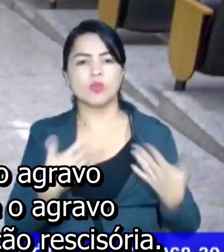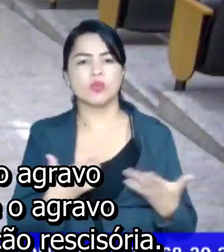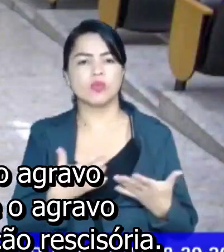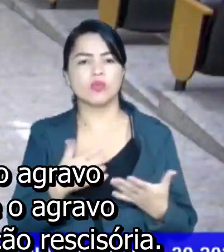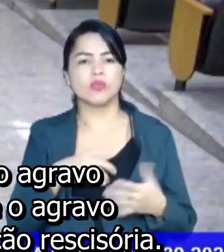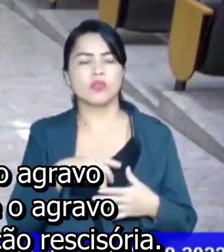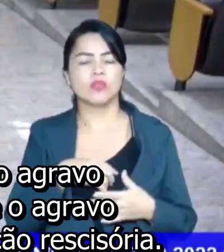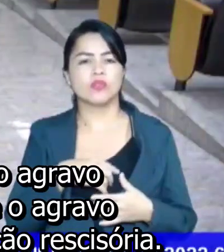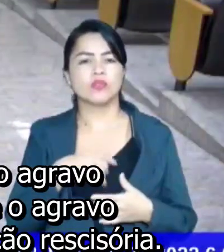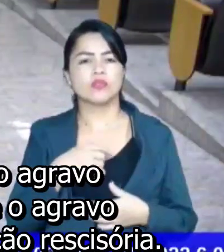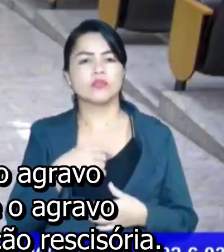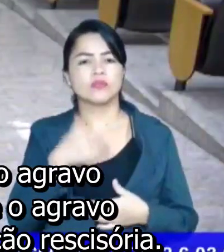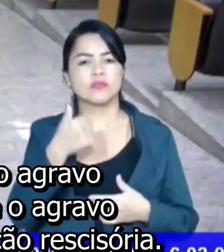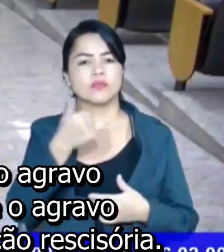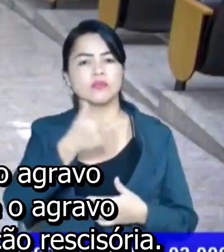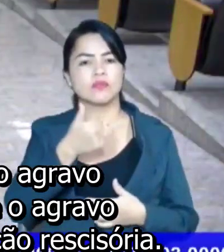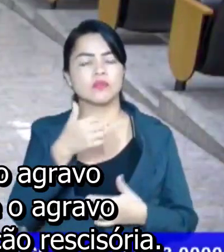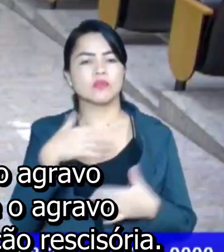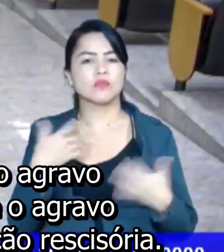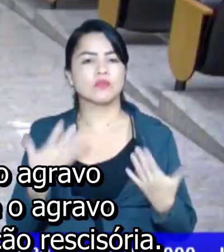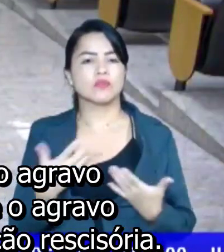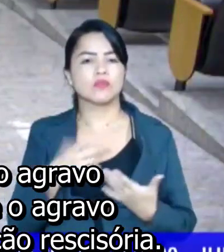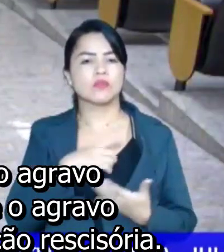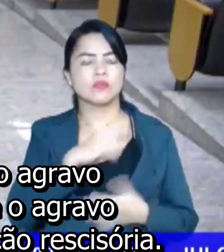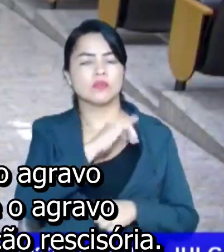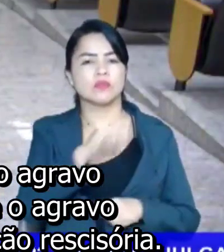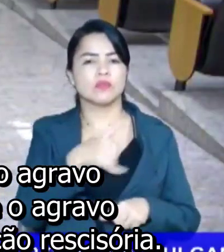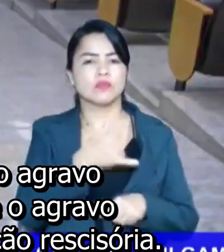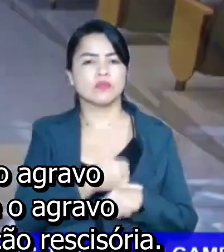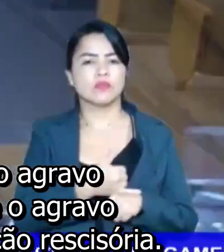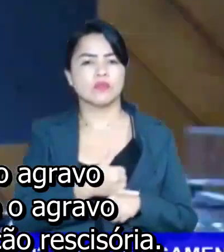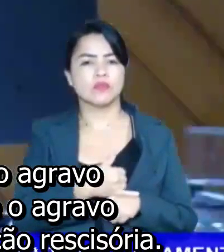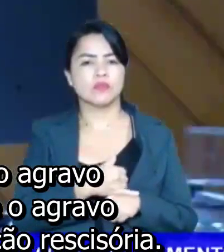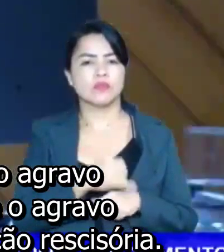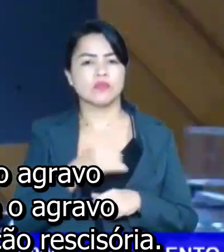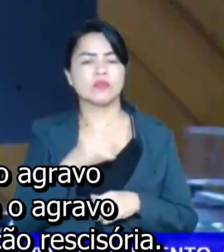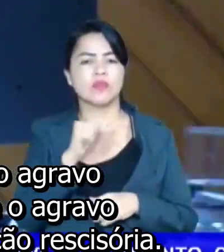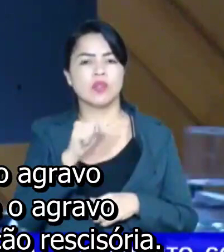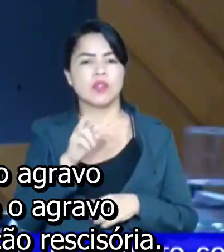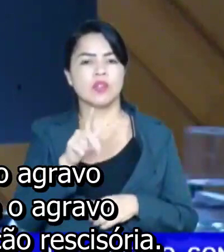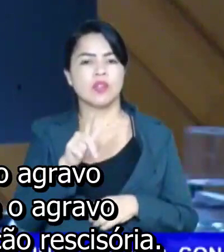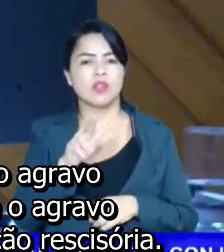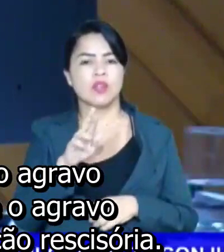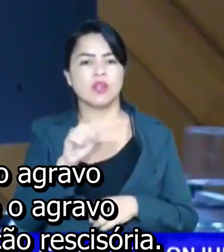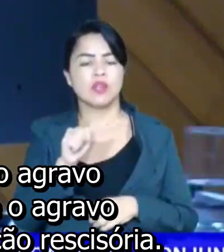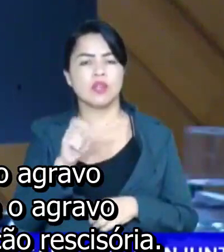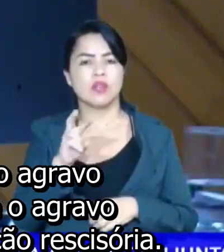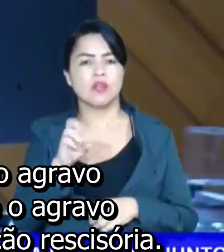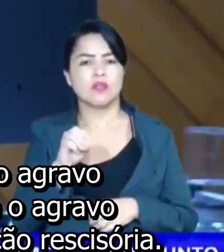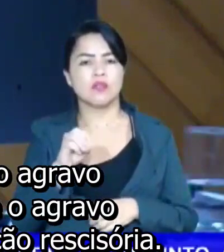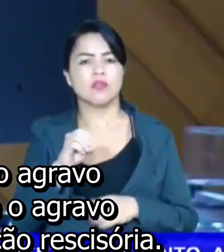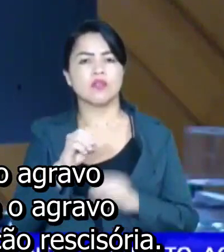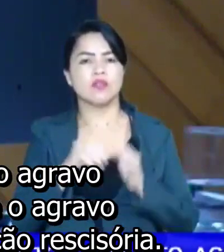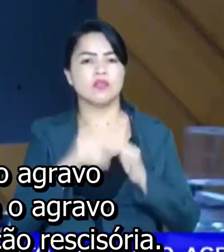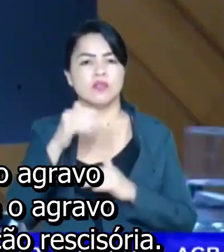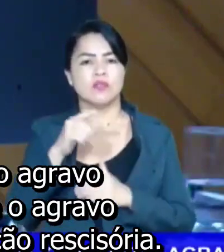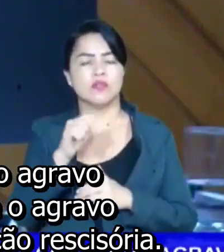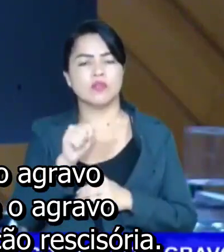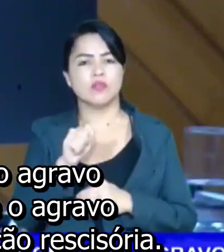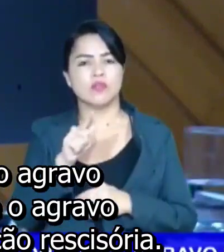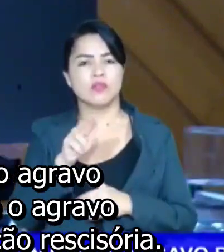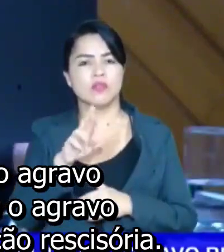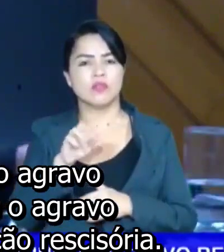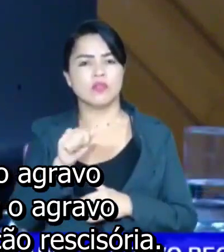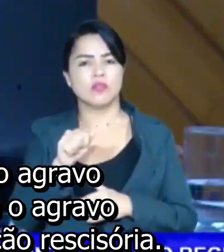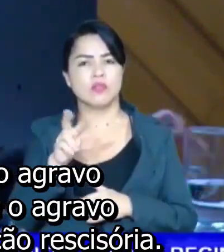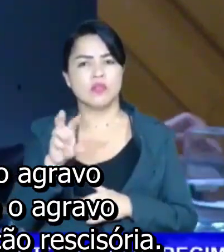ao Vou plenário. julgar o agravo, o agravo do agravo. Novamente, doutora Paola, o fazendo agravo leitura na regimental tela na